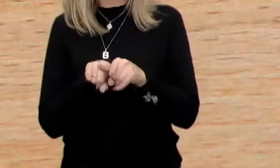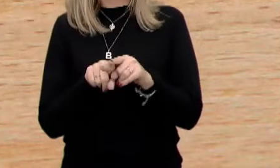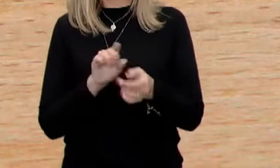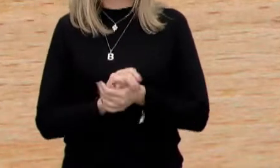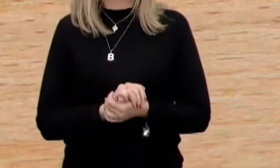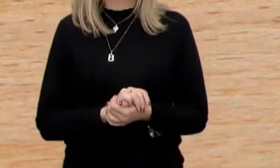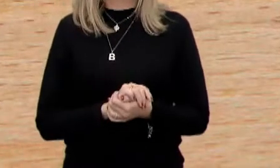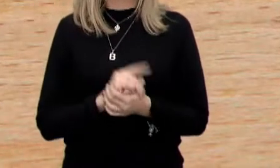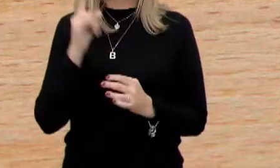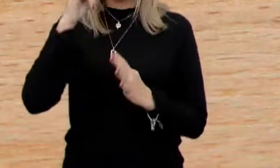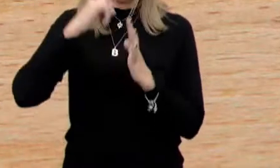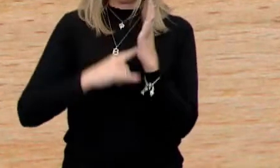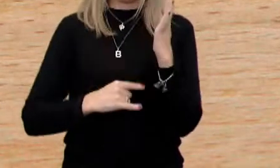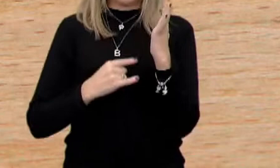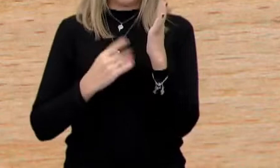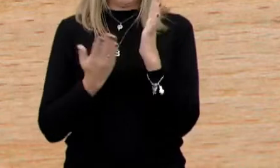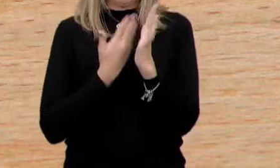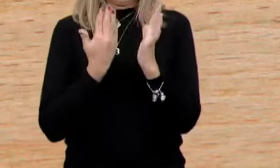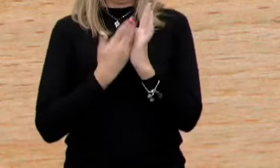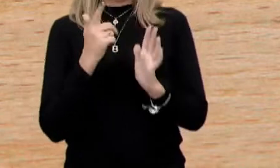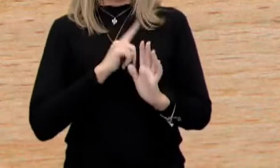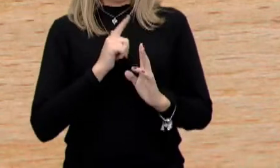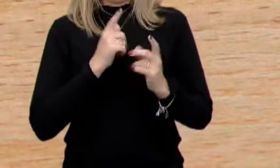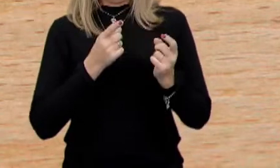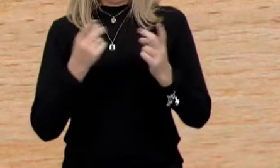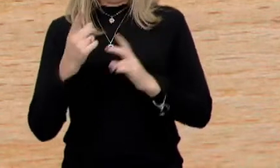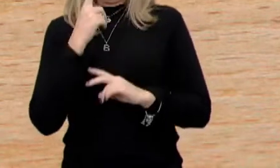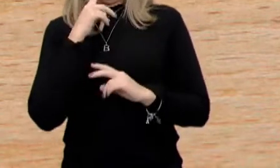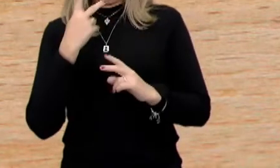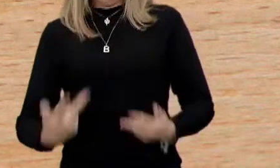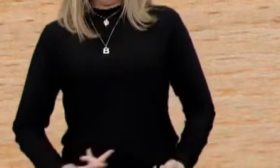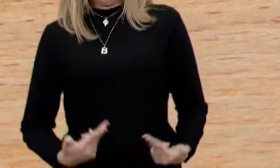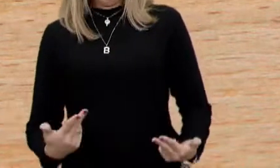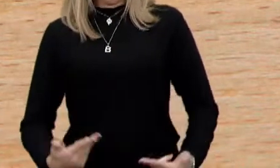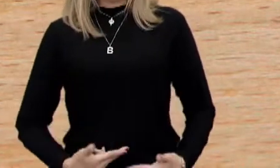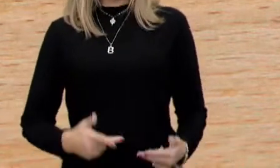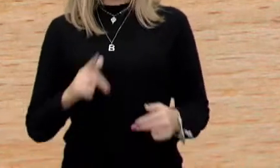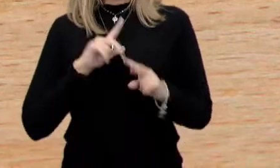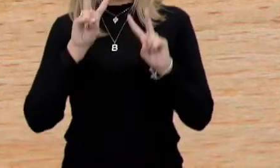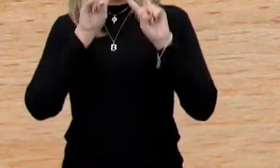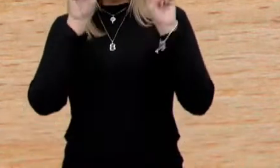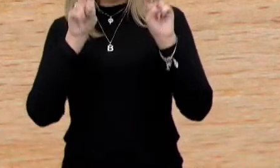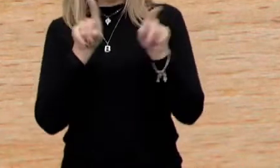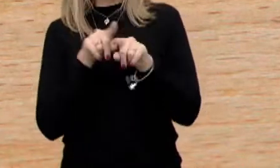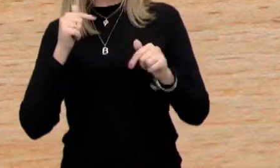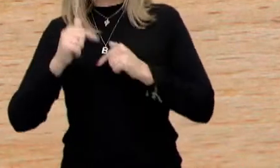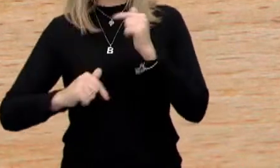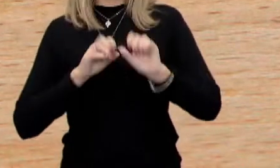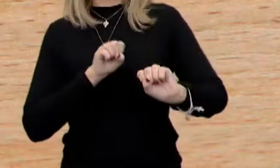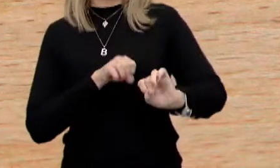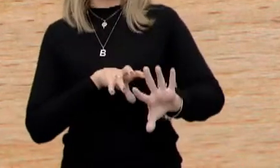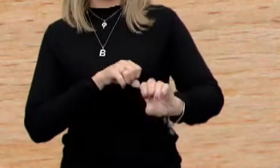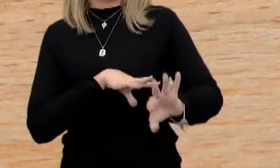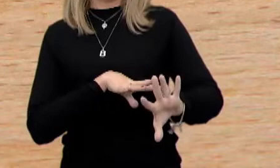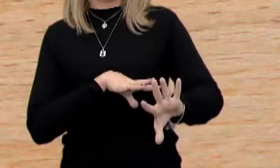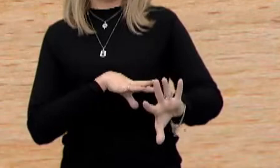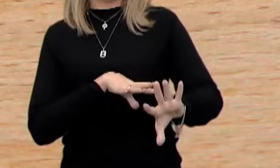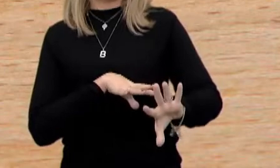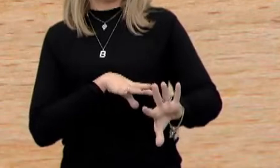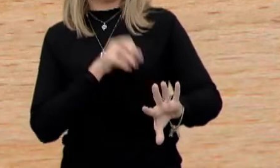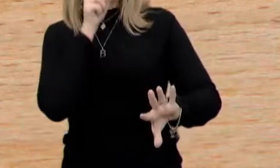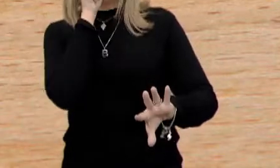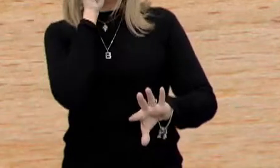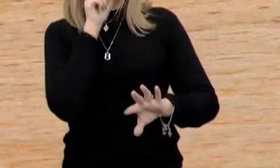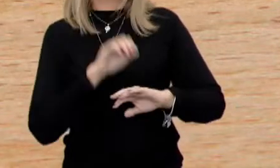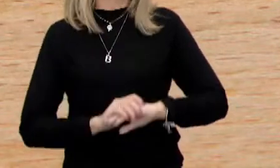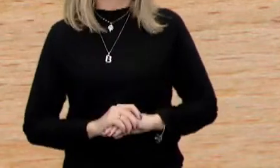caso do calendário, né, a gente vende calendário para juntar dinheiro para castrar. Mas tem a questão do trabalho educacional. Sim. Então,